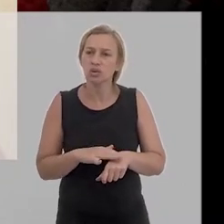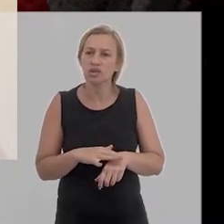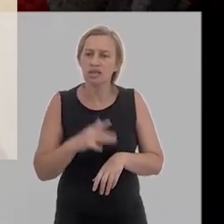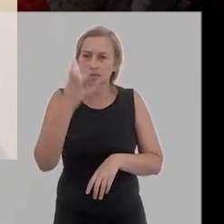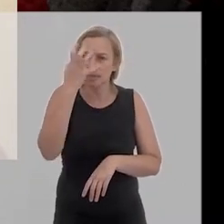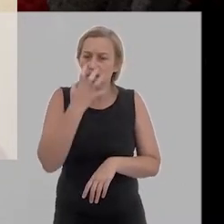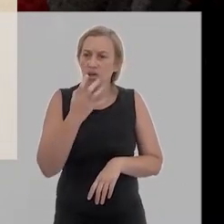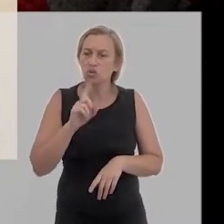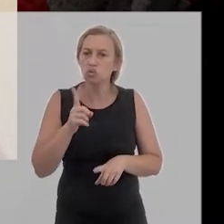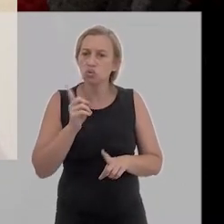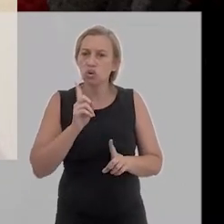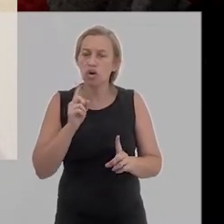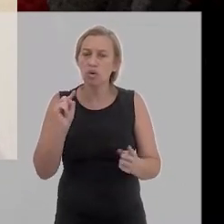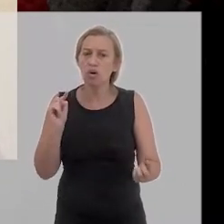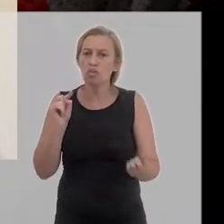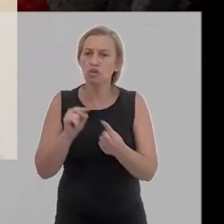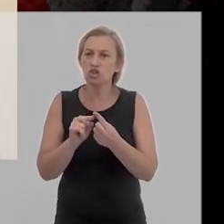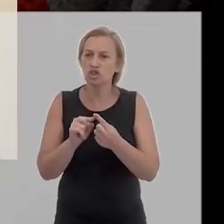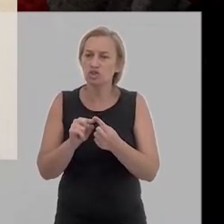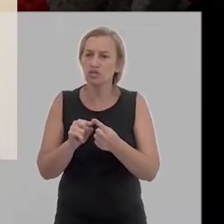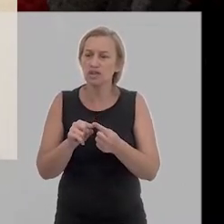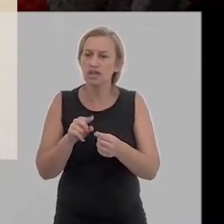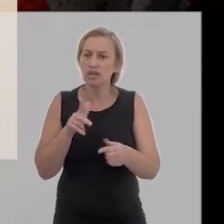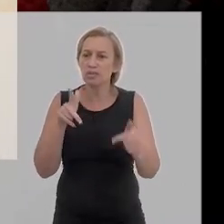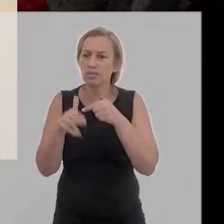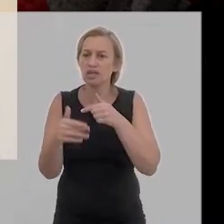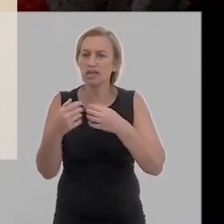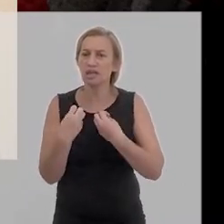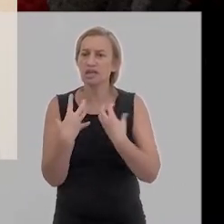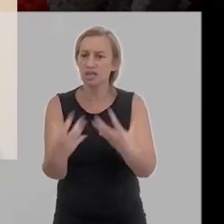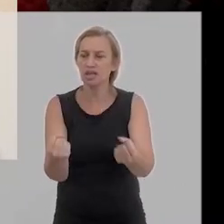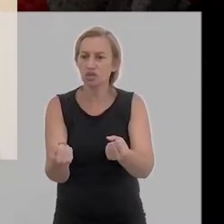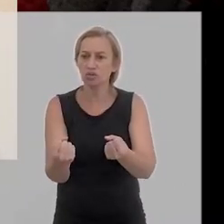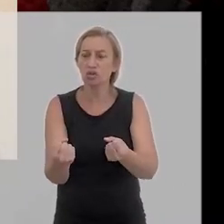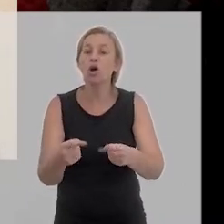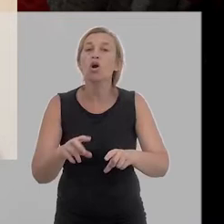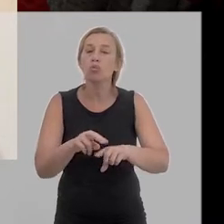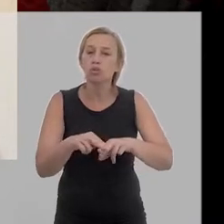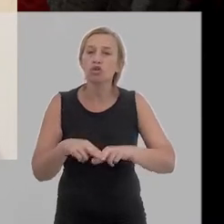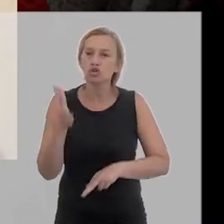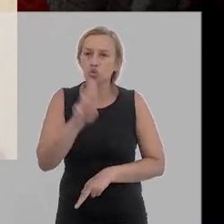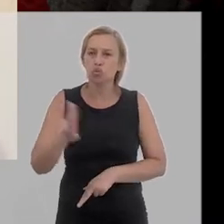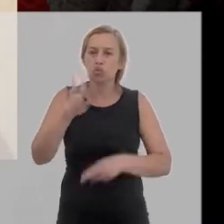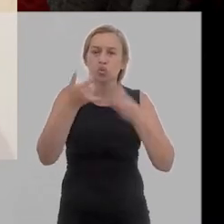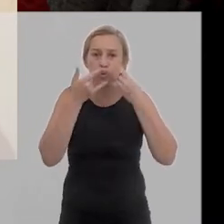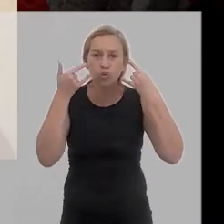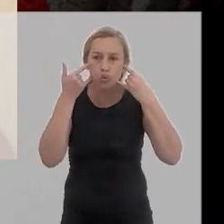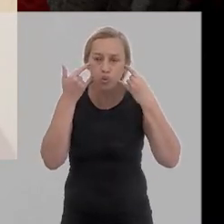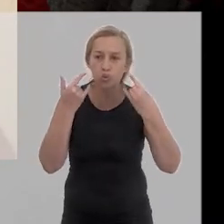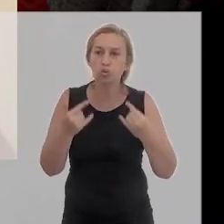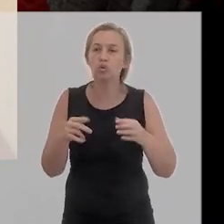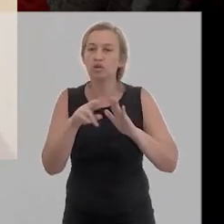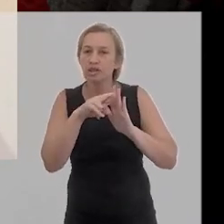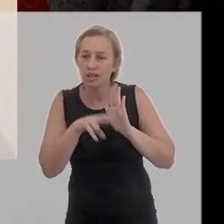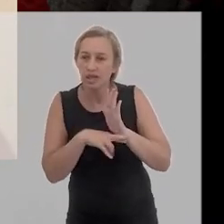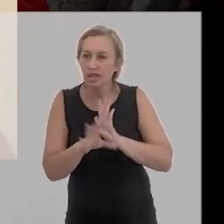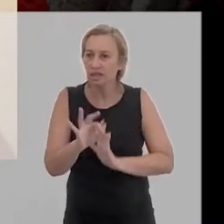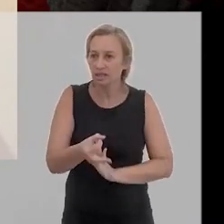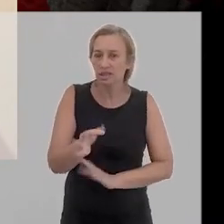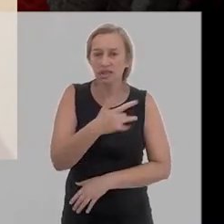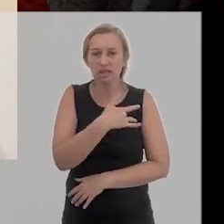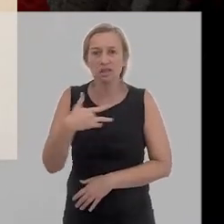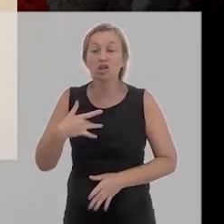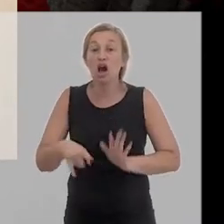falei. Então, o nosso objetivo não é impedir a transmissão. Por isso que a associação com o uso de máscaras e essas medidas